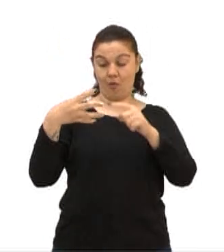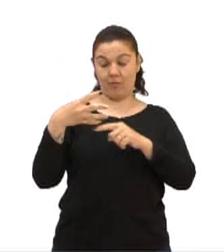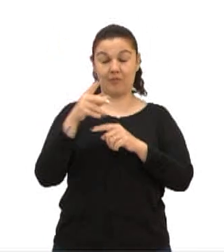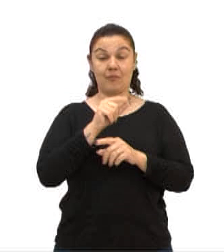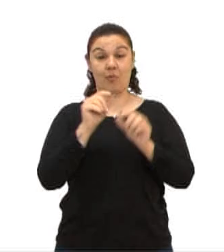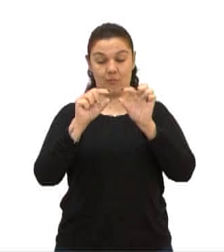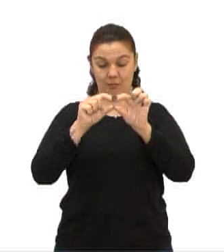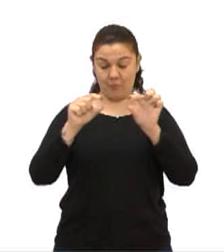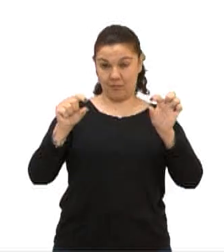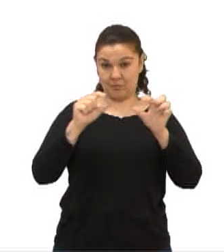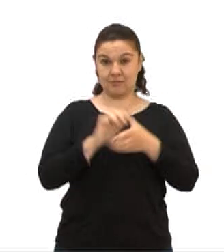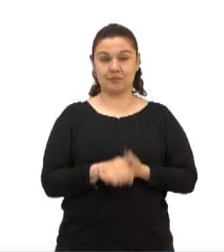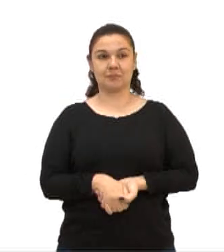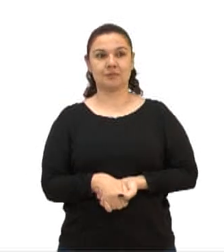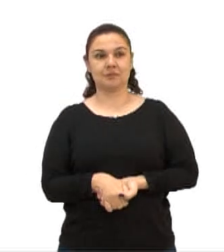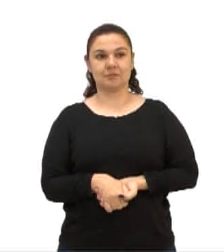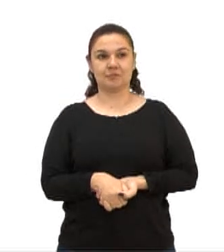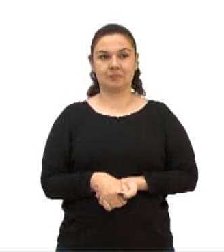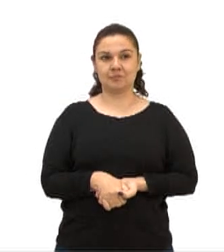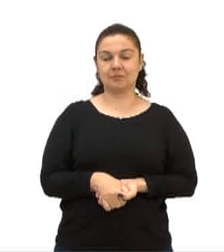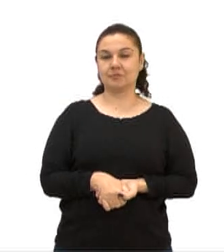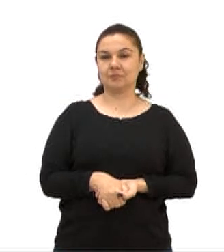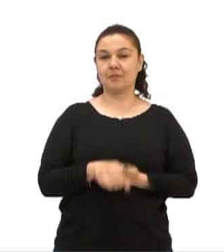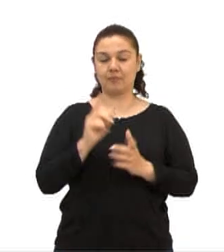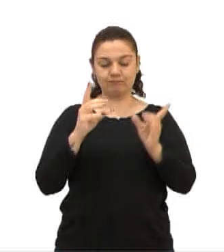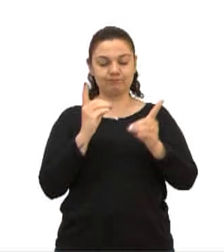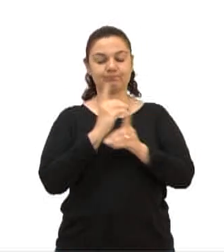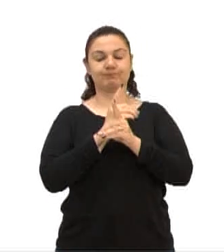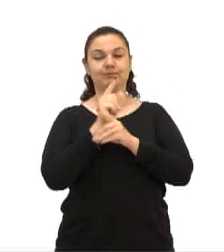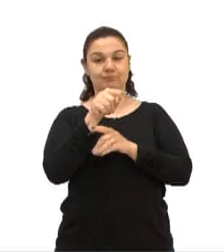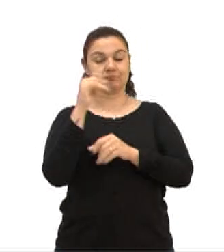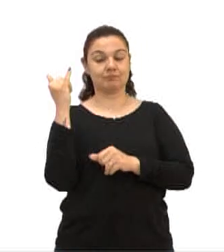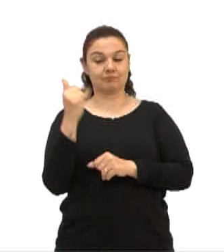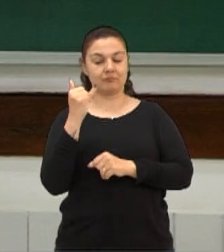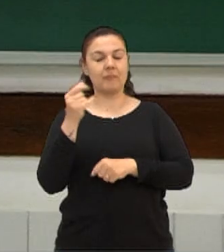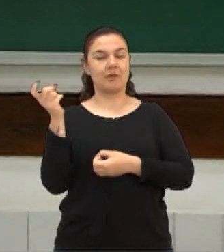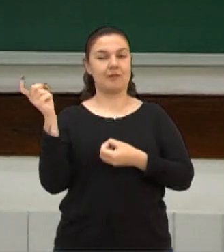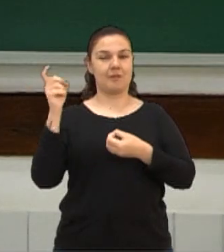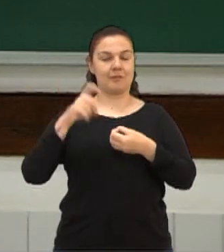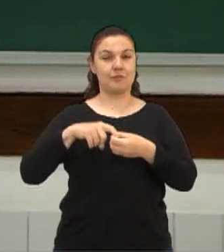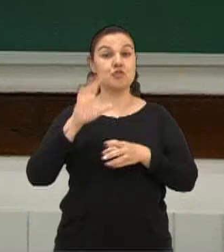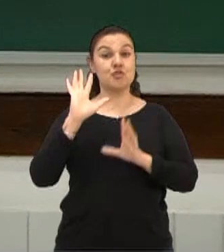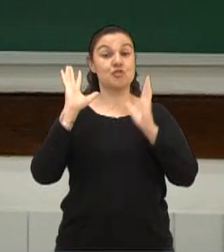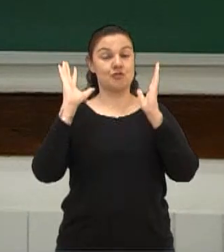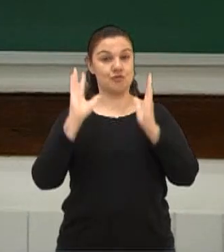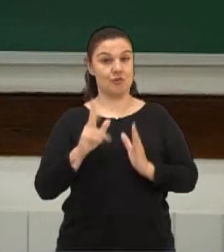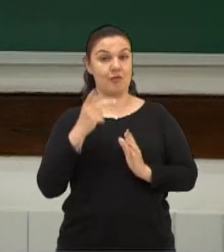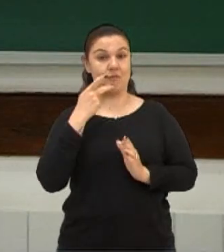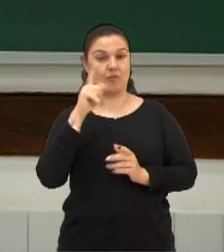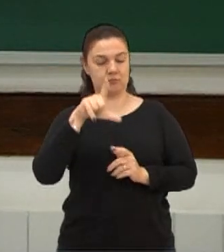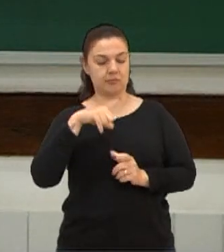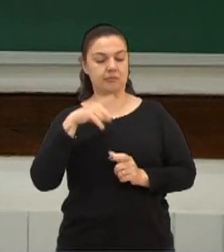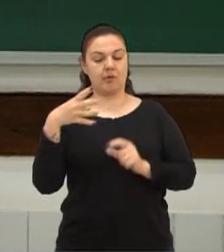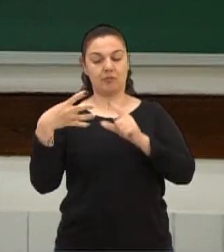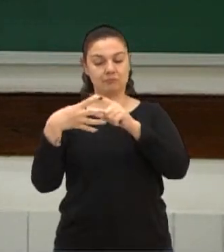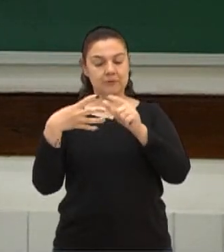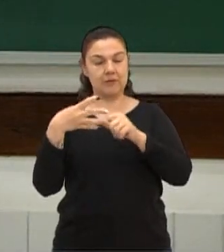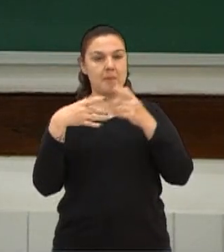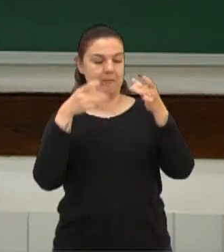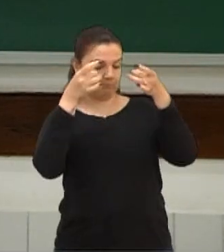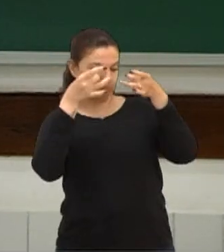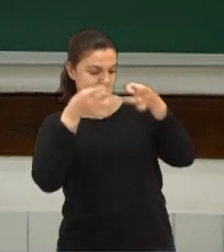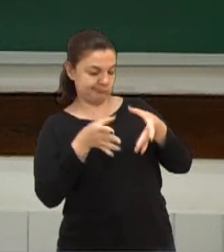o verso ou os versos que comprovem essa informação. Eu já estou dizendo para vocês que existe esse sentimento